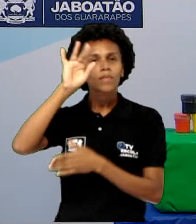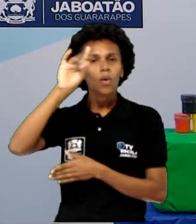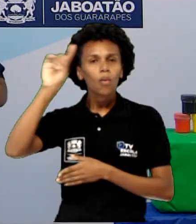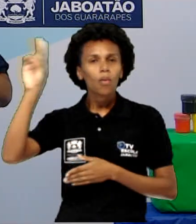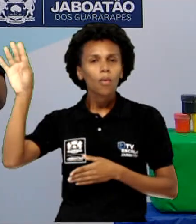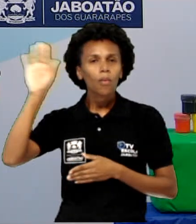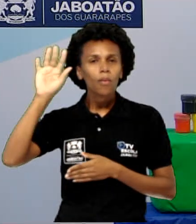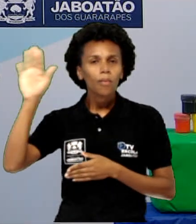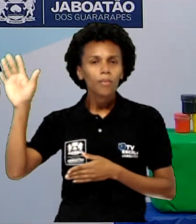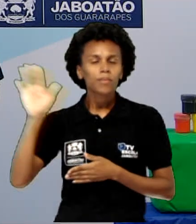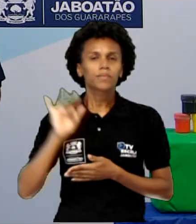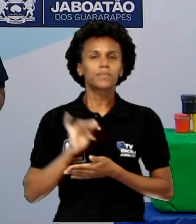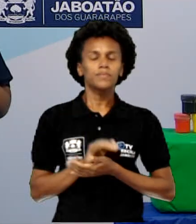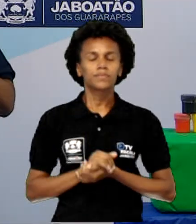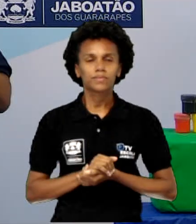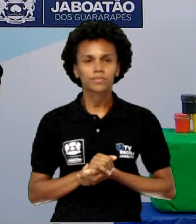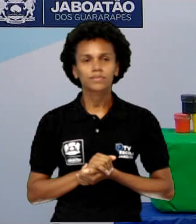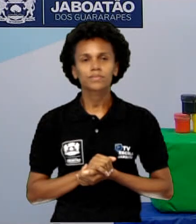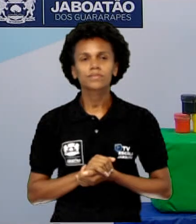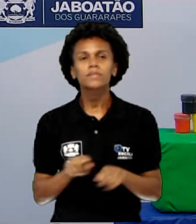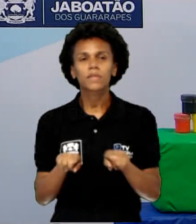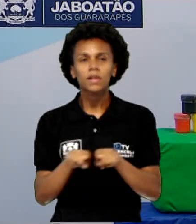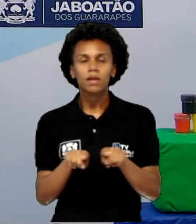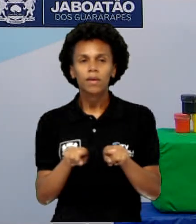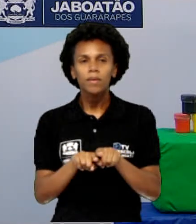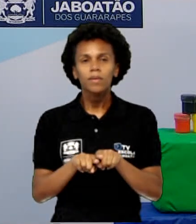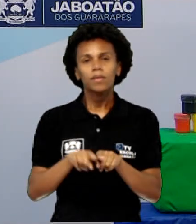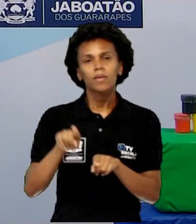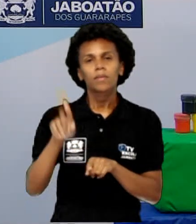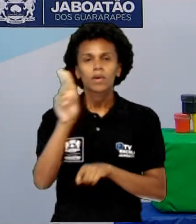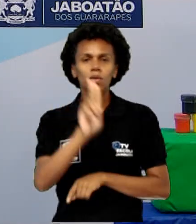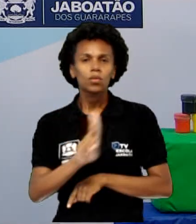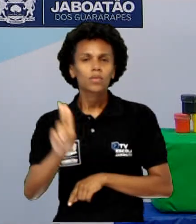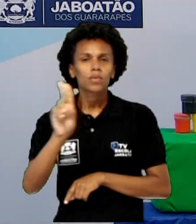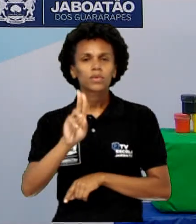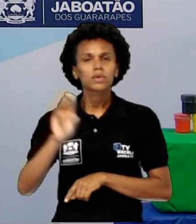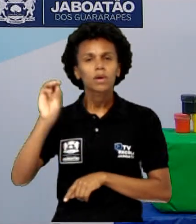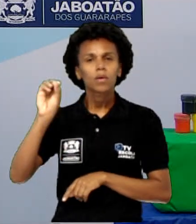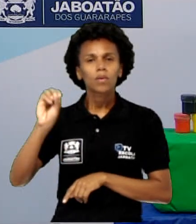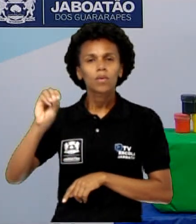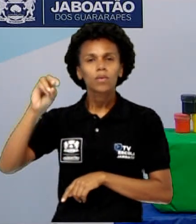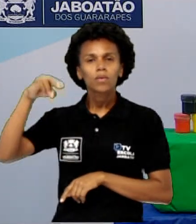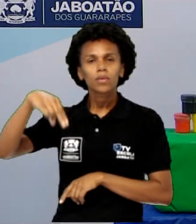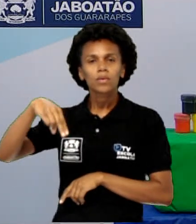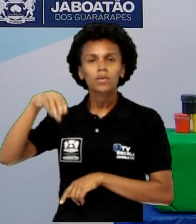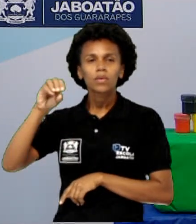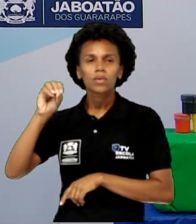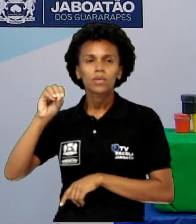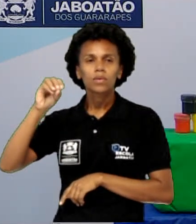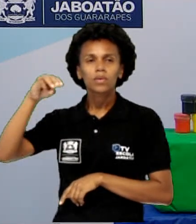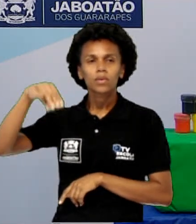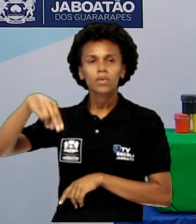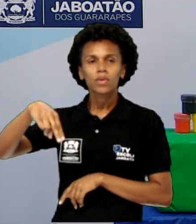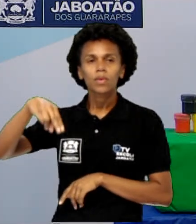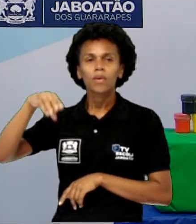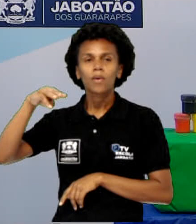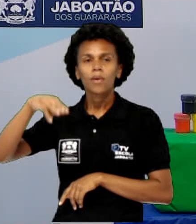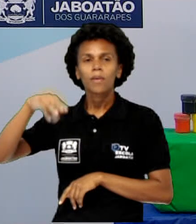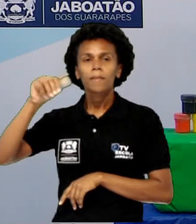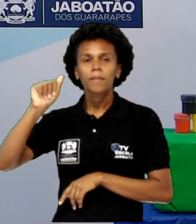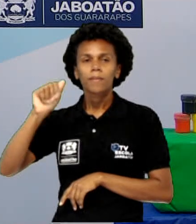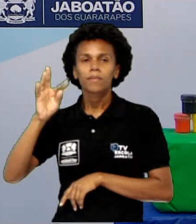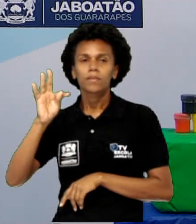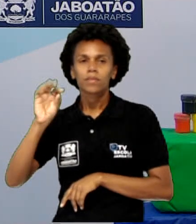onomatopeias. Talvez vocês já estudaram ou vão estudar, que são as palavras que expressam sons, tá certo?